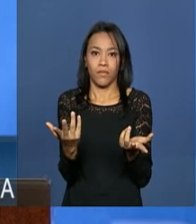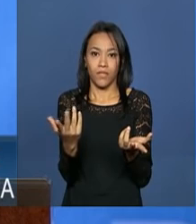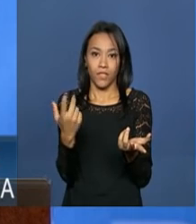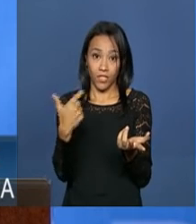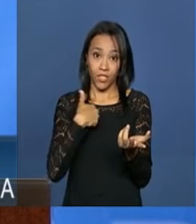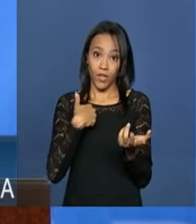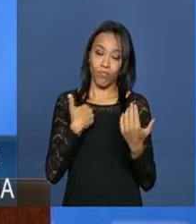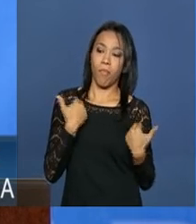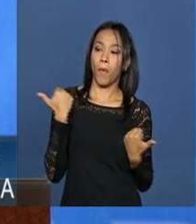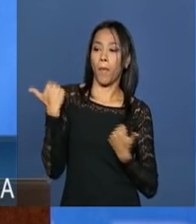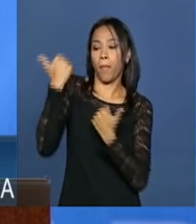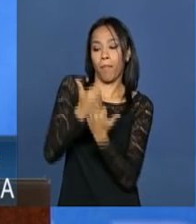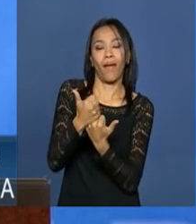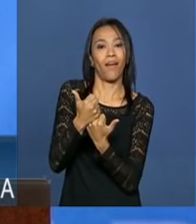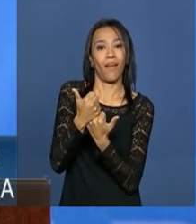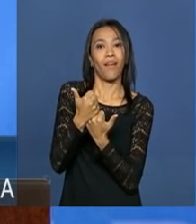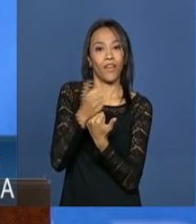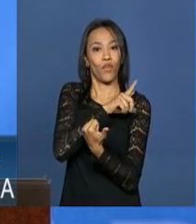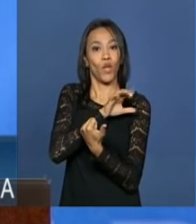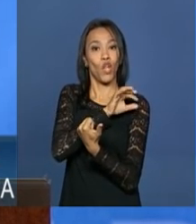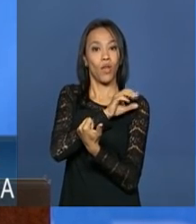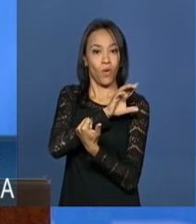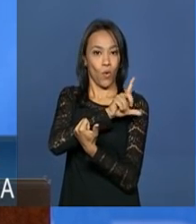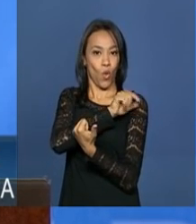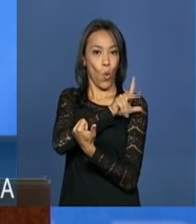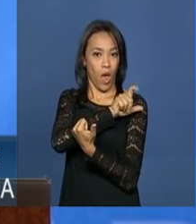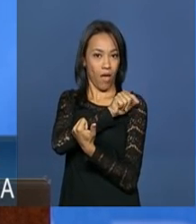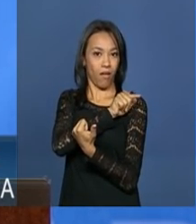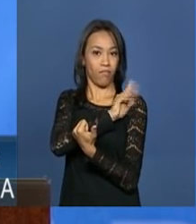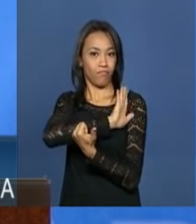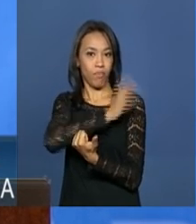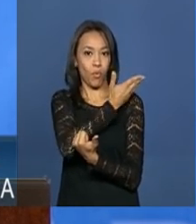um presidente que foi o presidente Lula, que